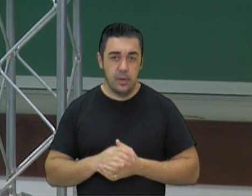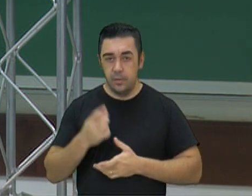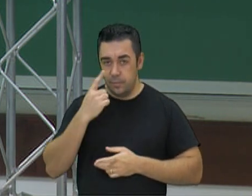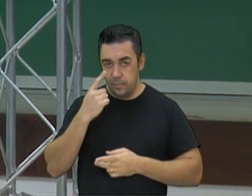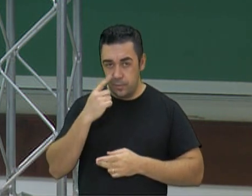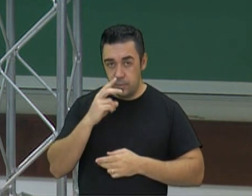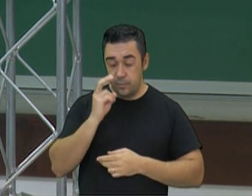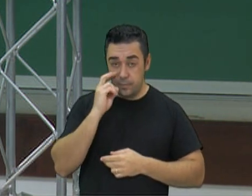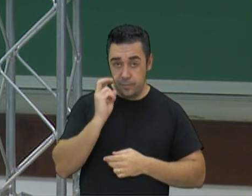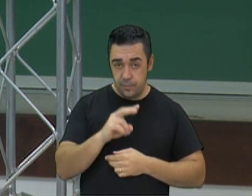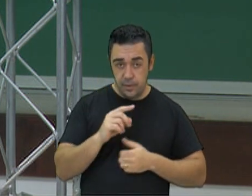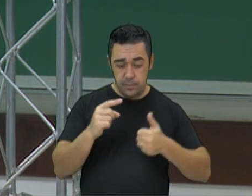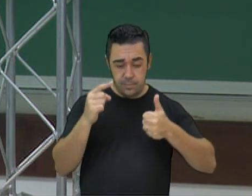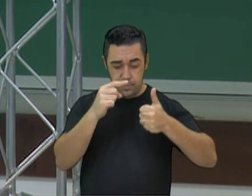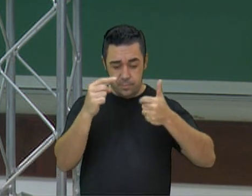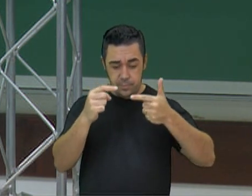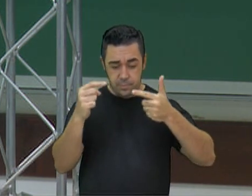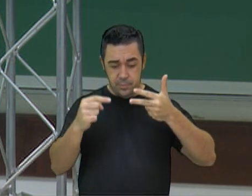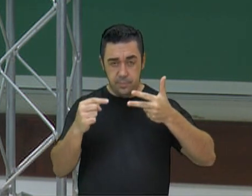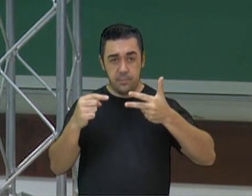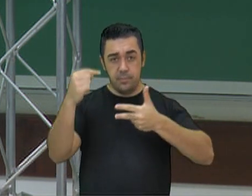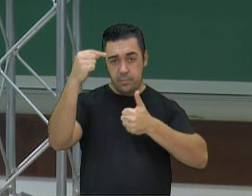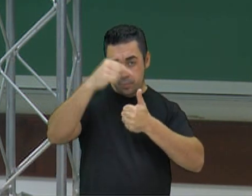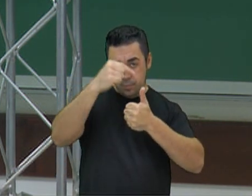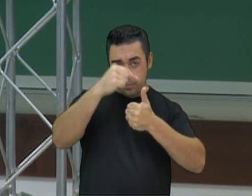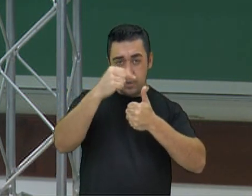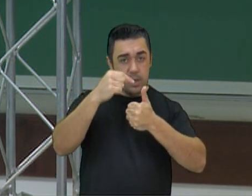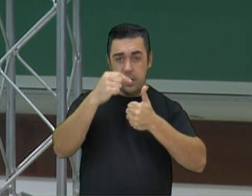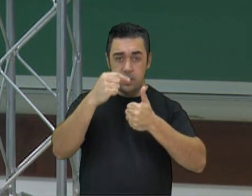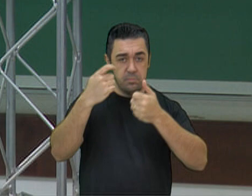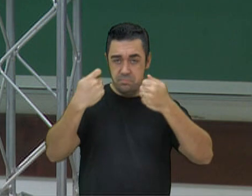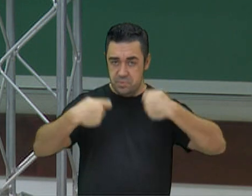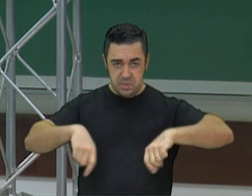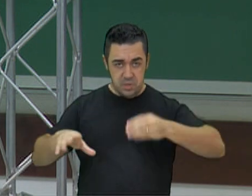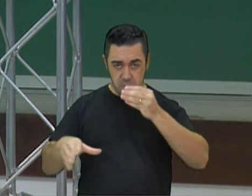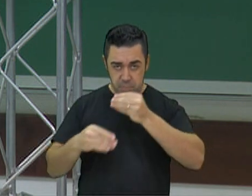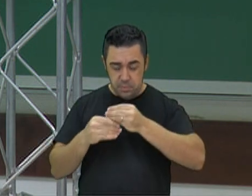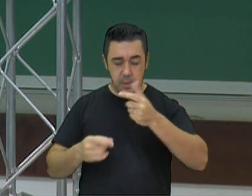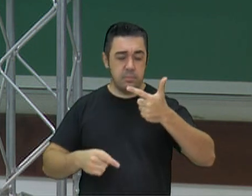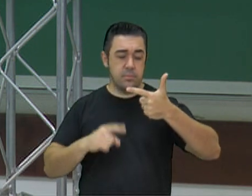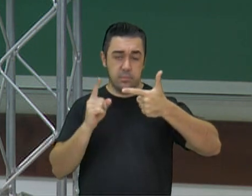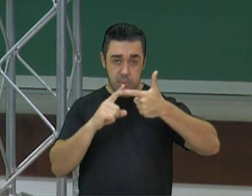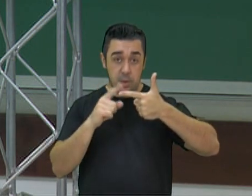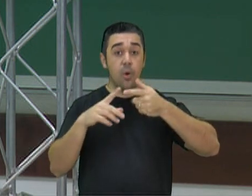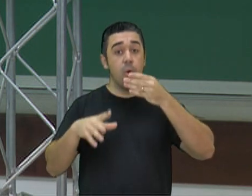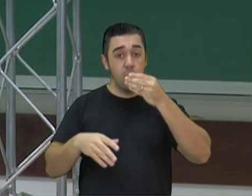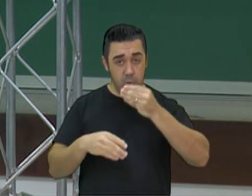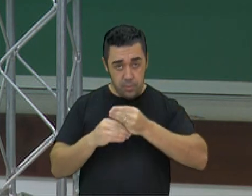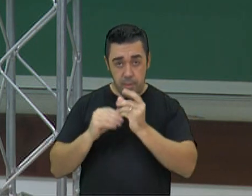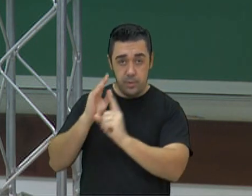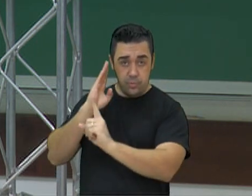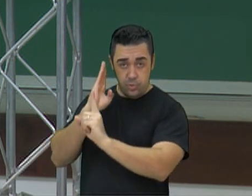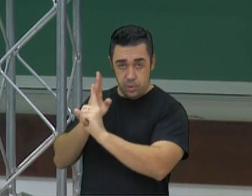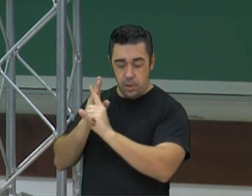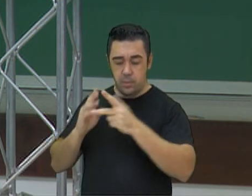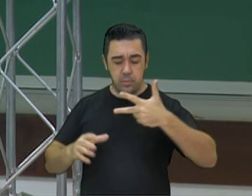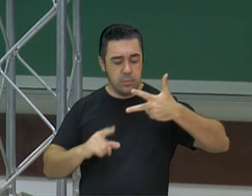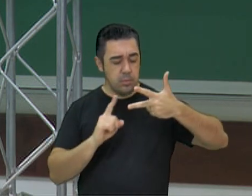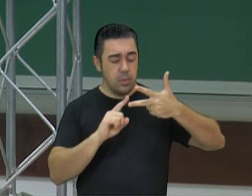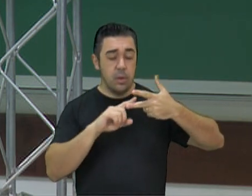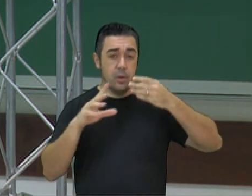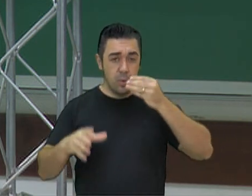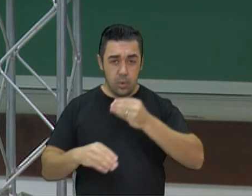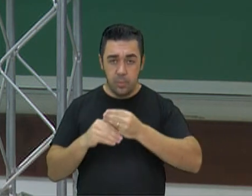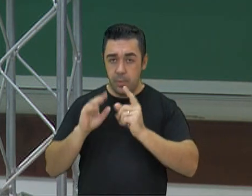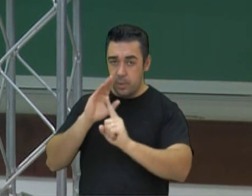o verbo ver em 3 situações, né, em que ele faz uma transitividade diferente em uma situação da outra. Então,